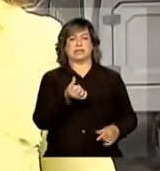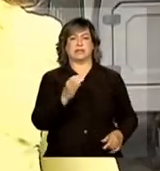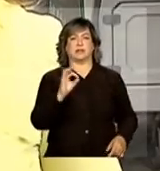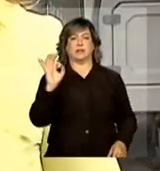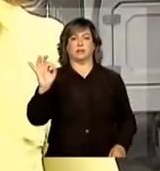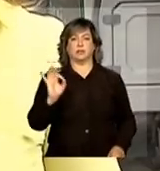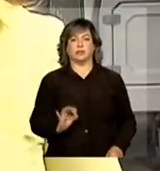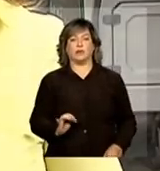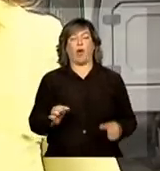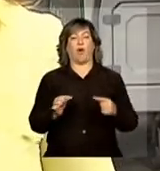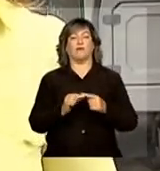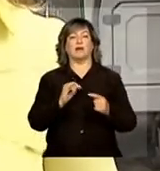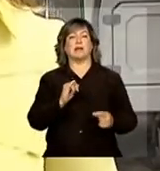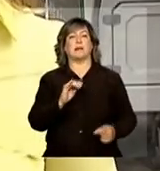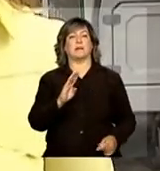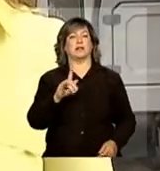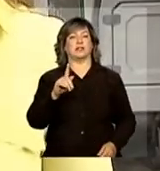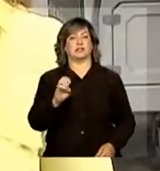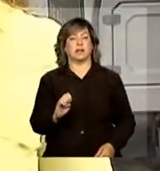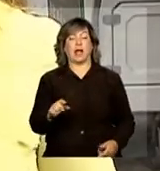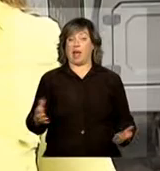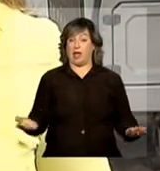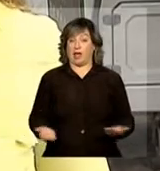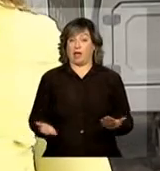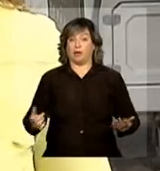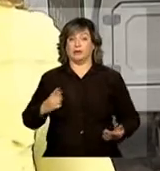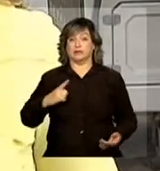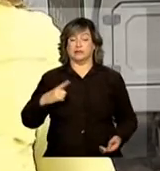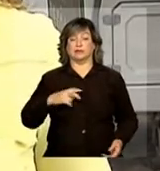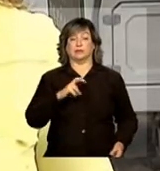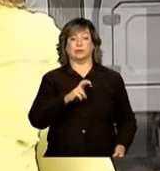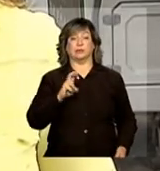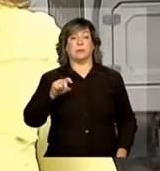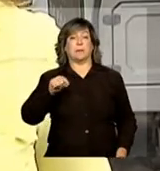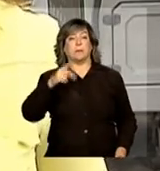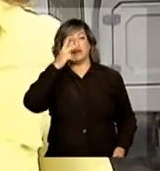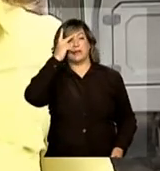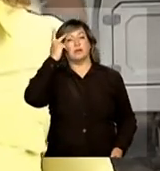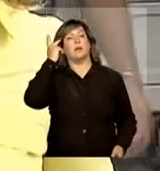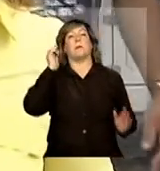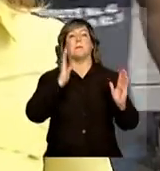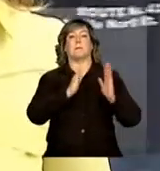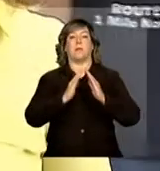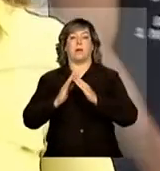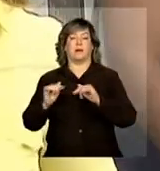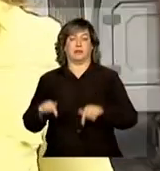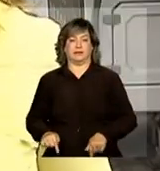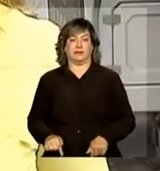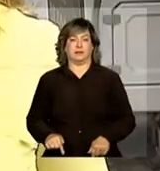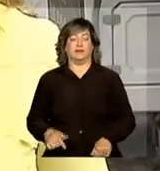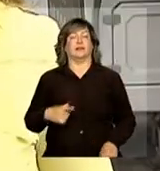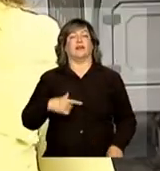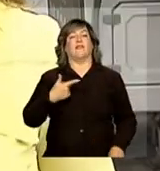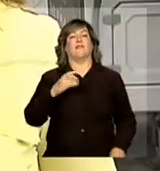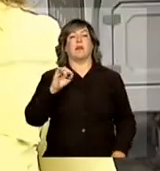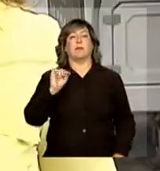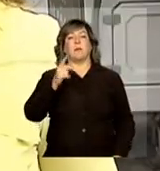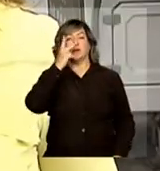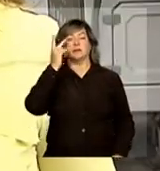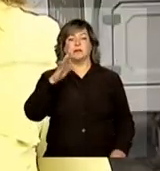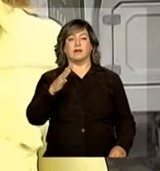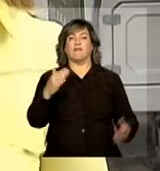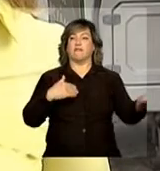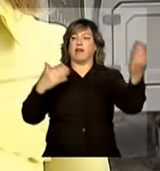acordo com o IBGE e atualmente tem 55 mil habitantes. Aproximadamente 20 mil pessoas vieram